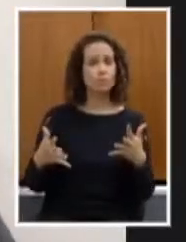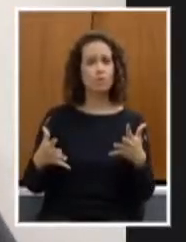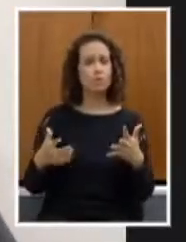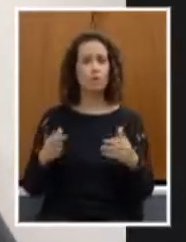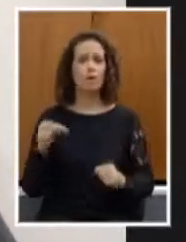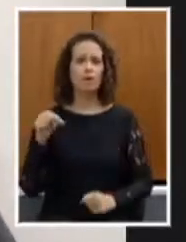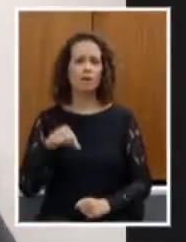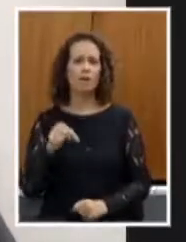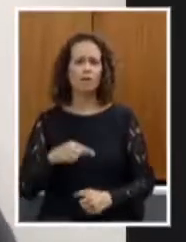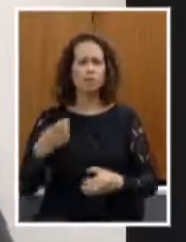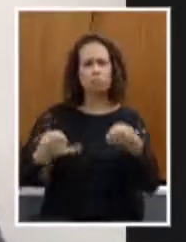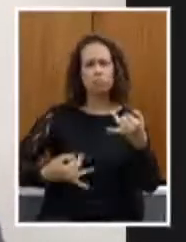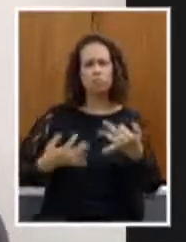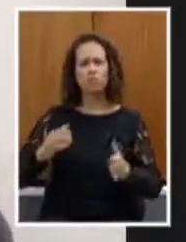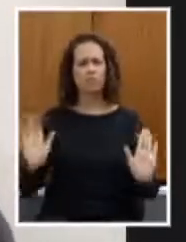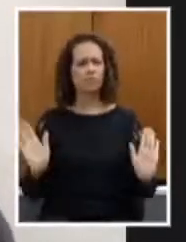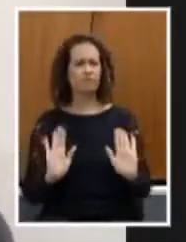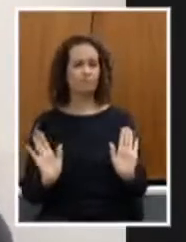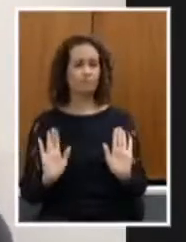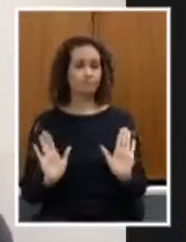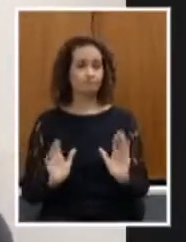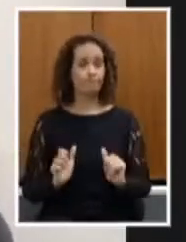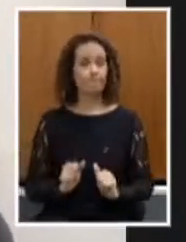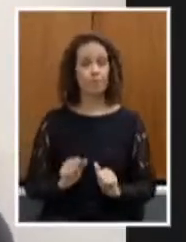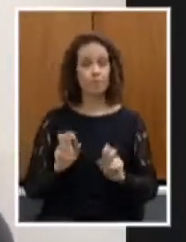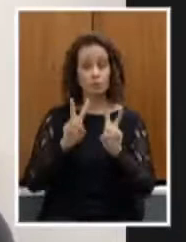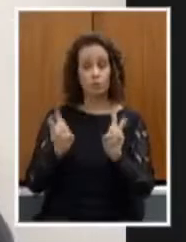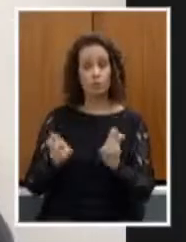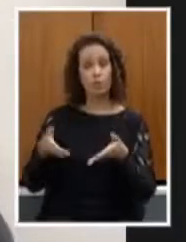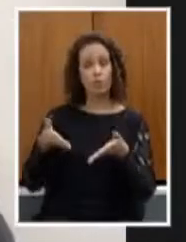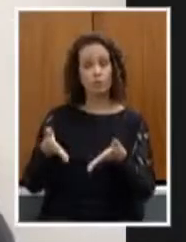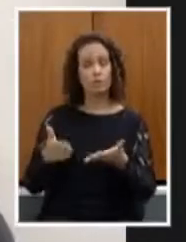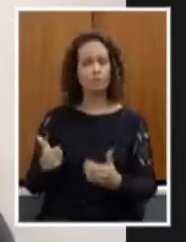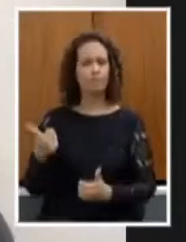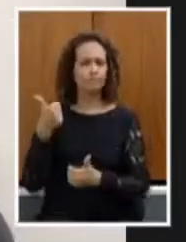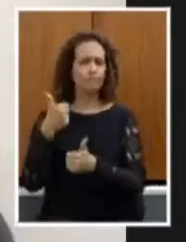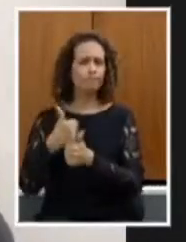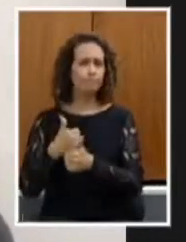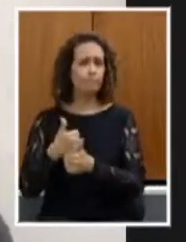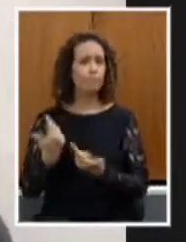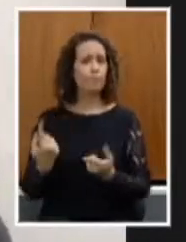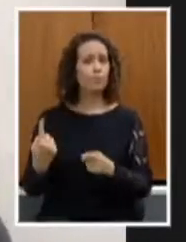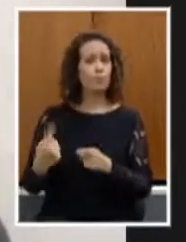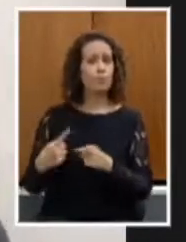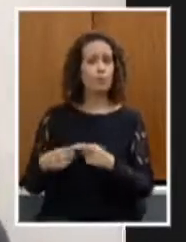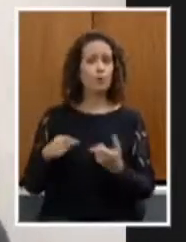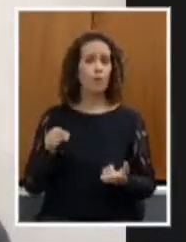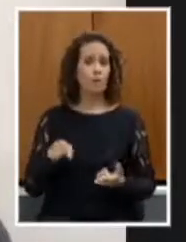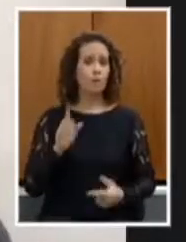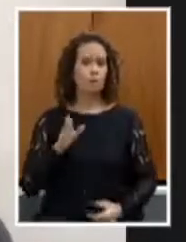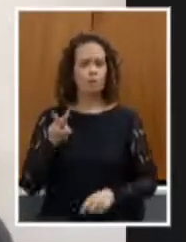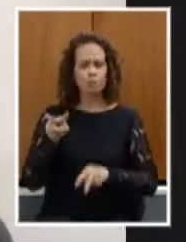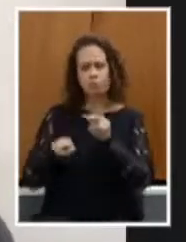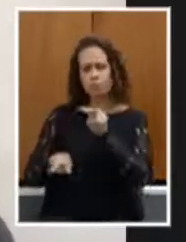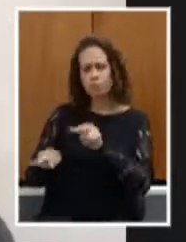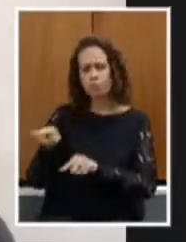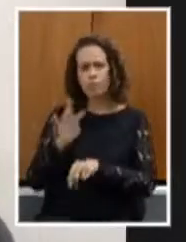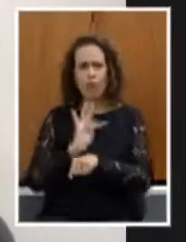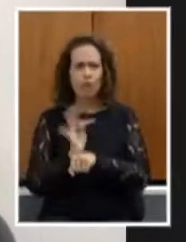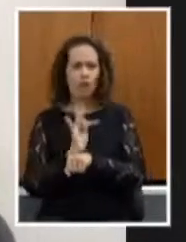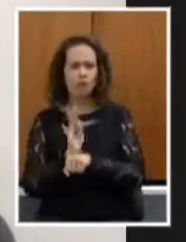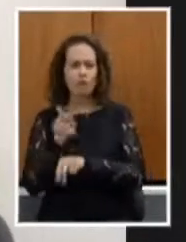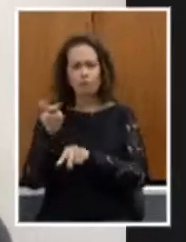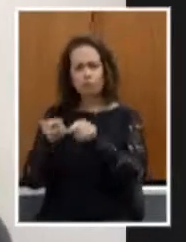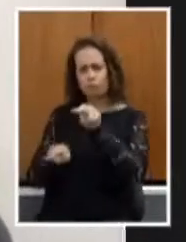o juízo sobre esse substitutivo, porque ele está sendo objeto de uma análise técnica